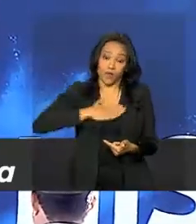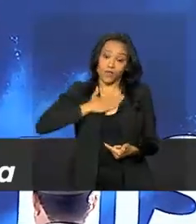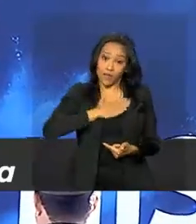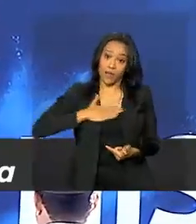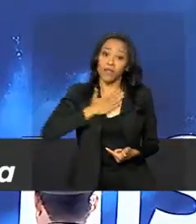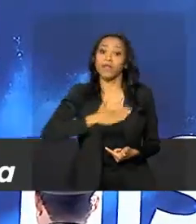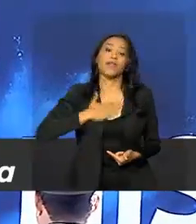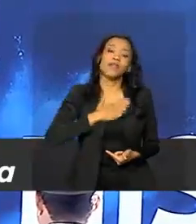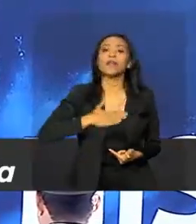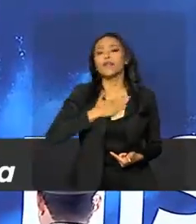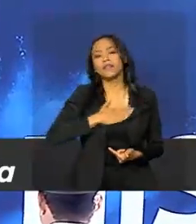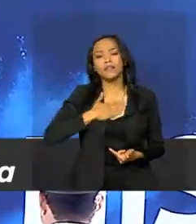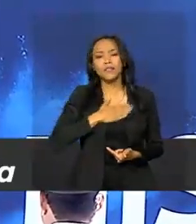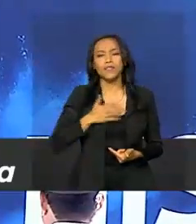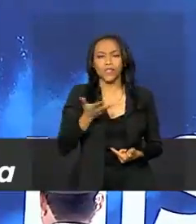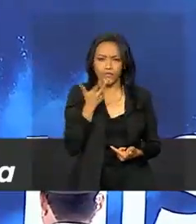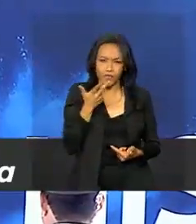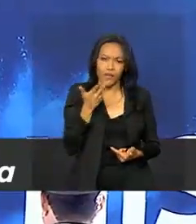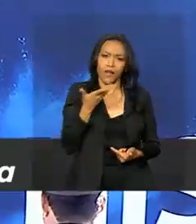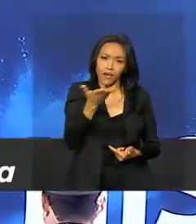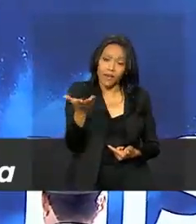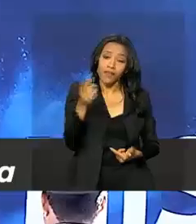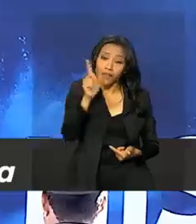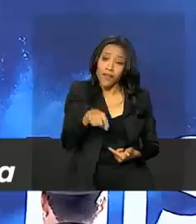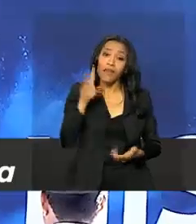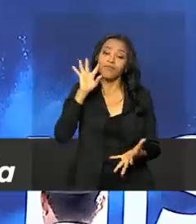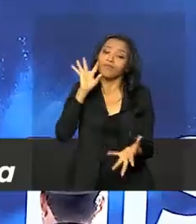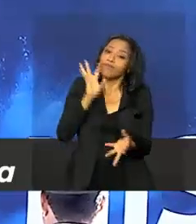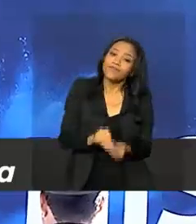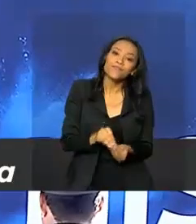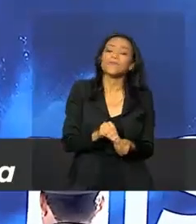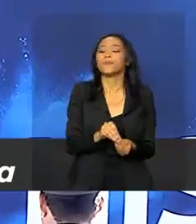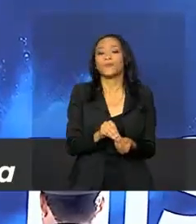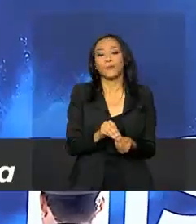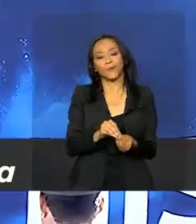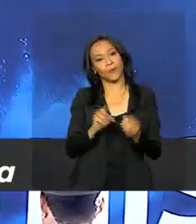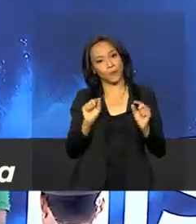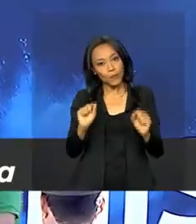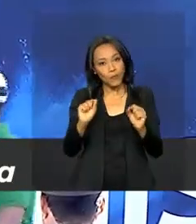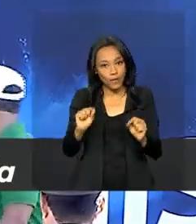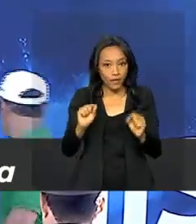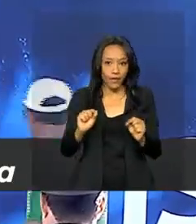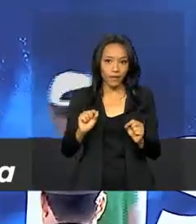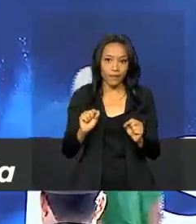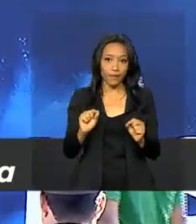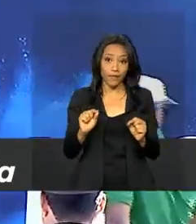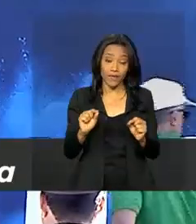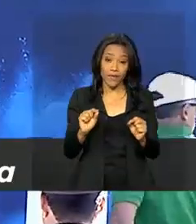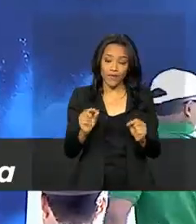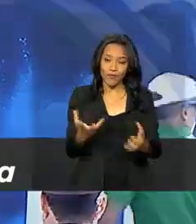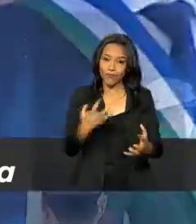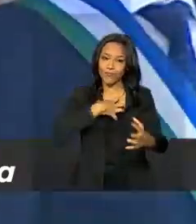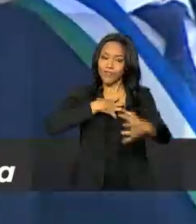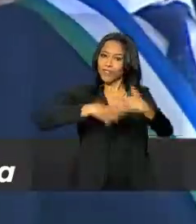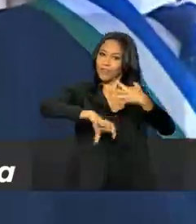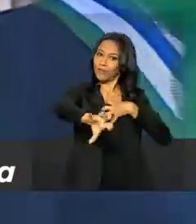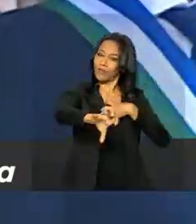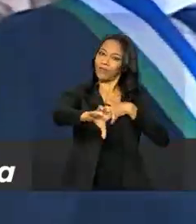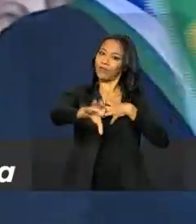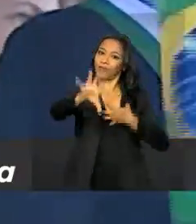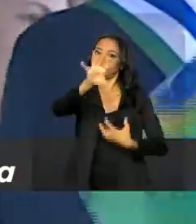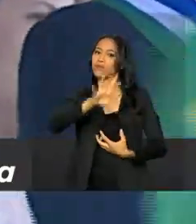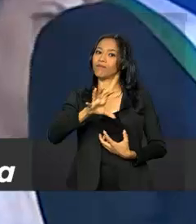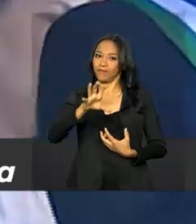ressaltar, ele sintetiza, né, o nosso ardor patriótico, né, do povo brasileiro,